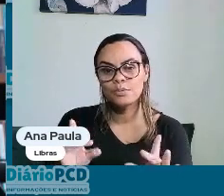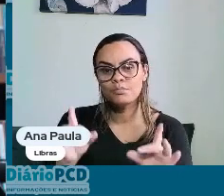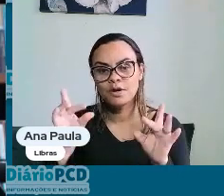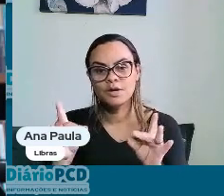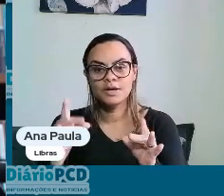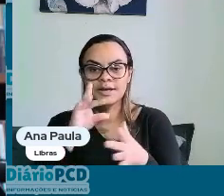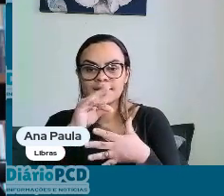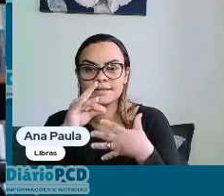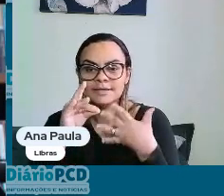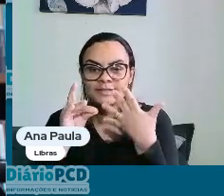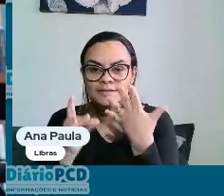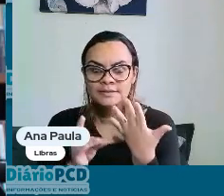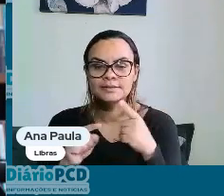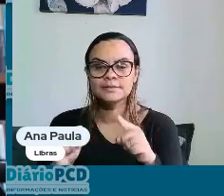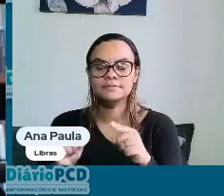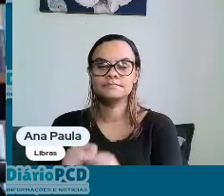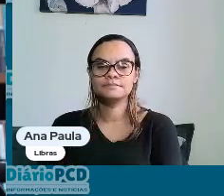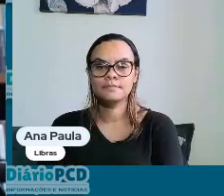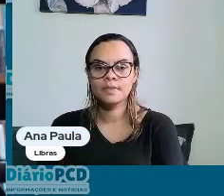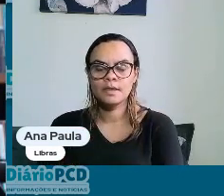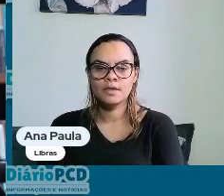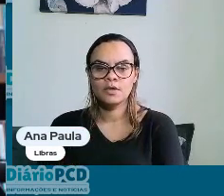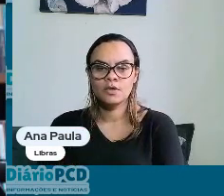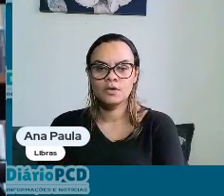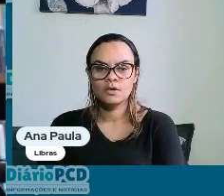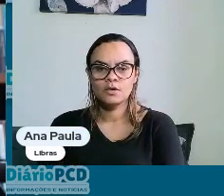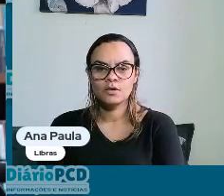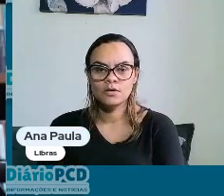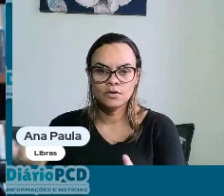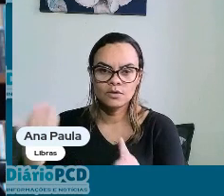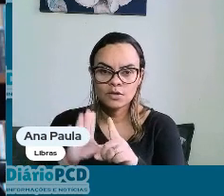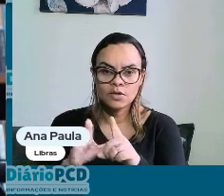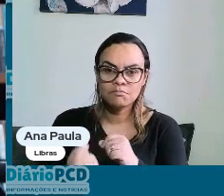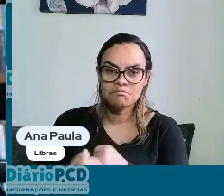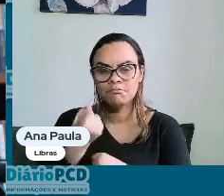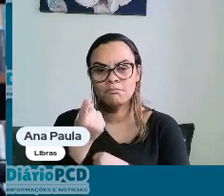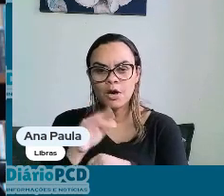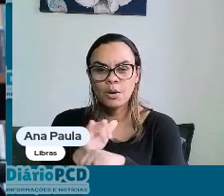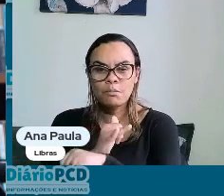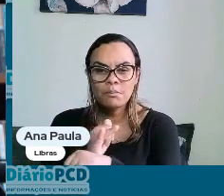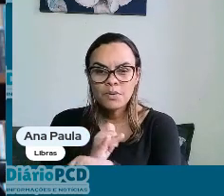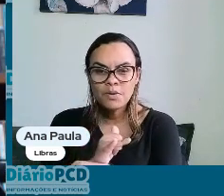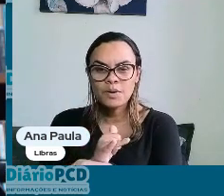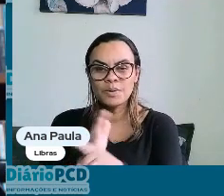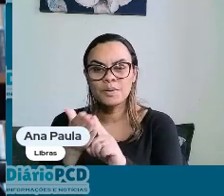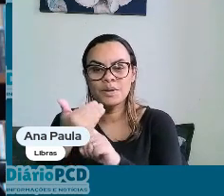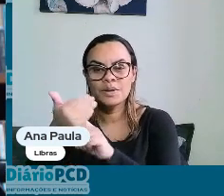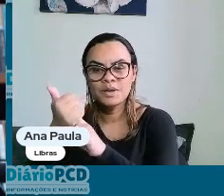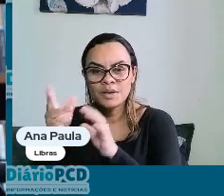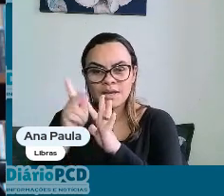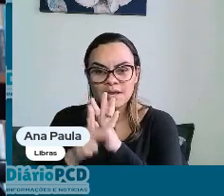vai depender da legislação infraconstitucional. Mas se colocasse um dispositivo, como foi, por exemplo, o